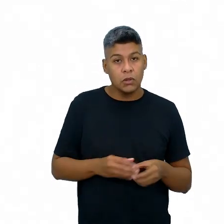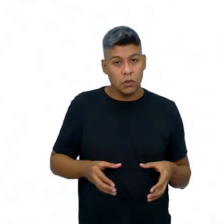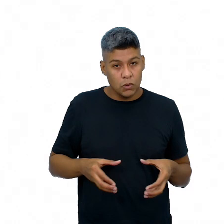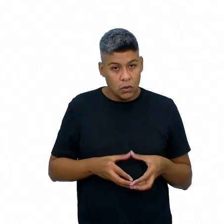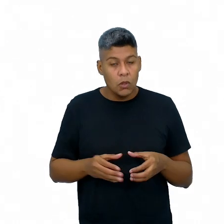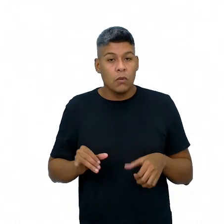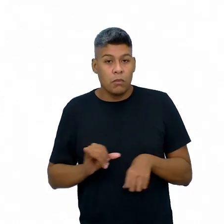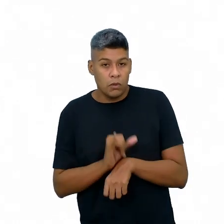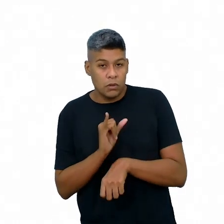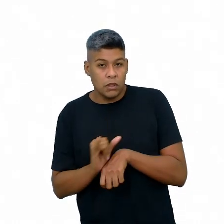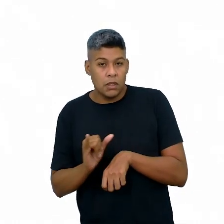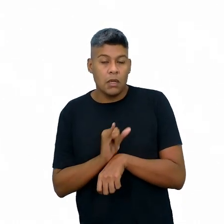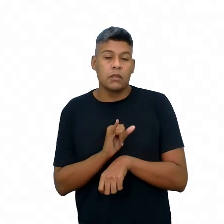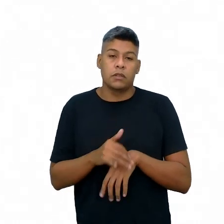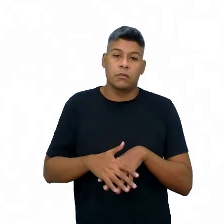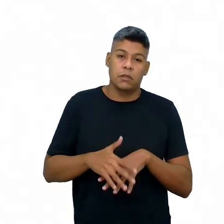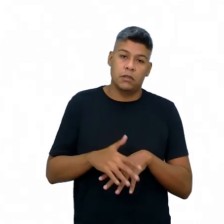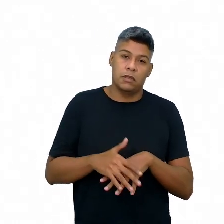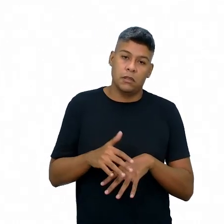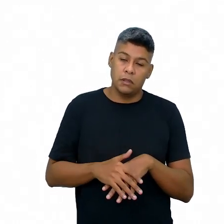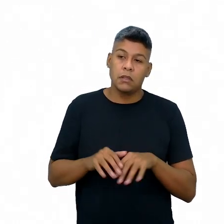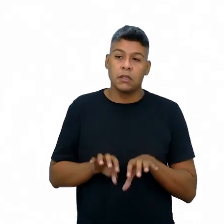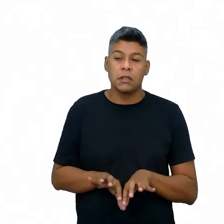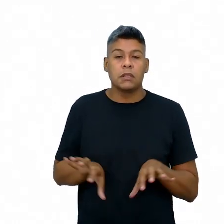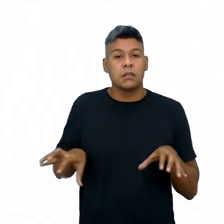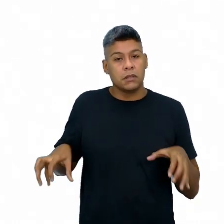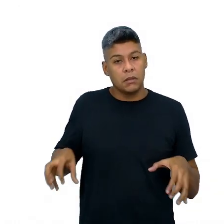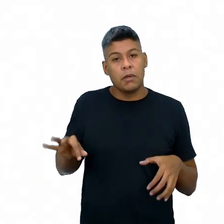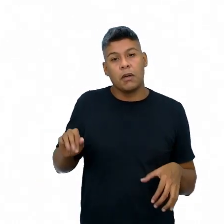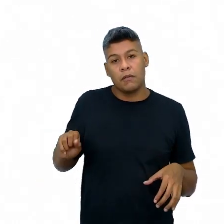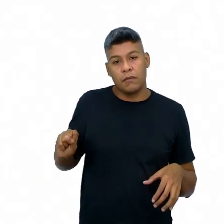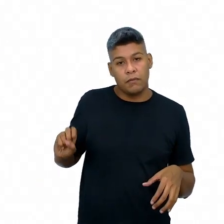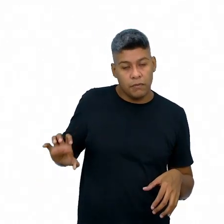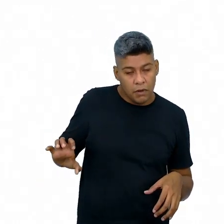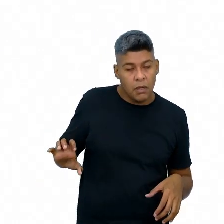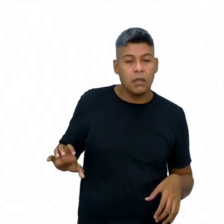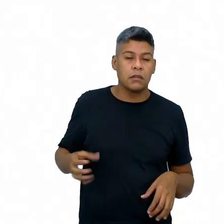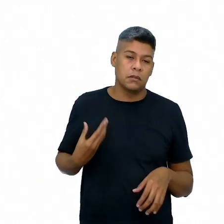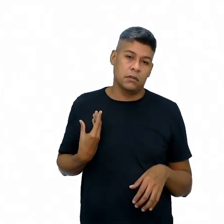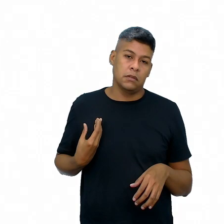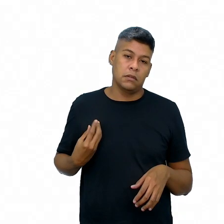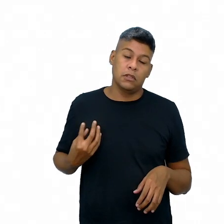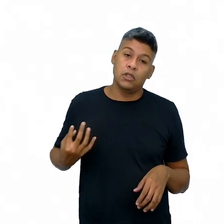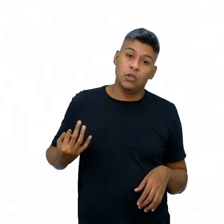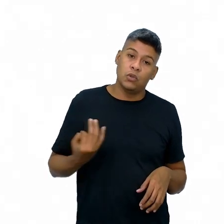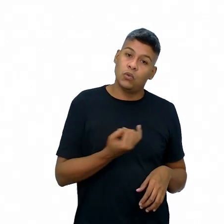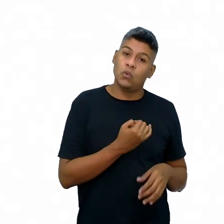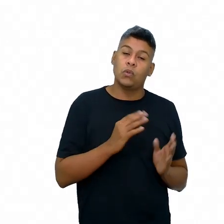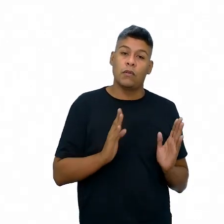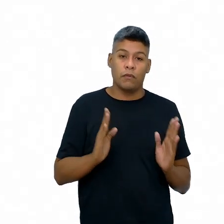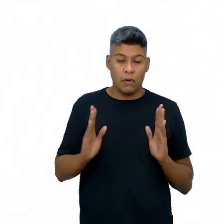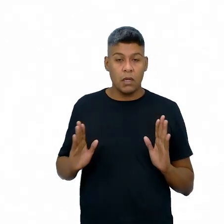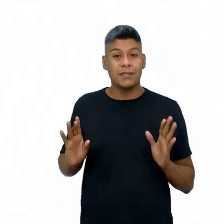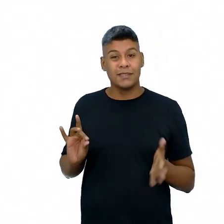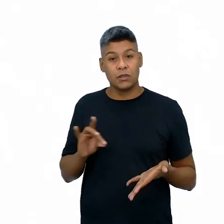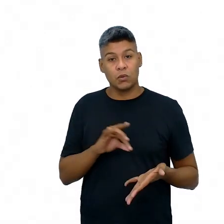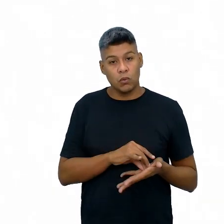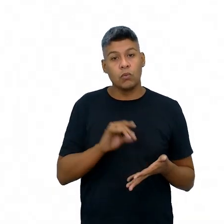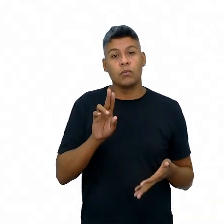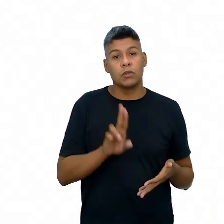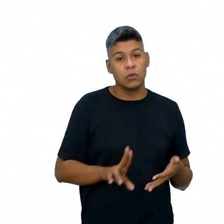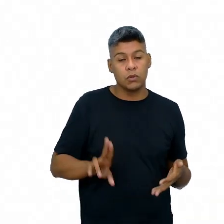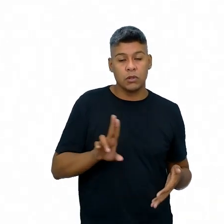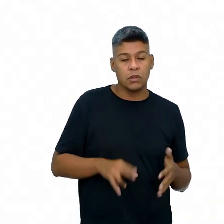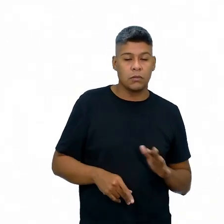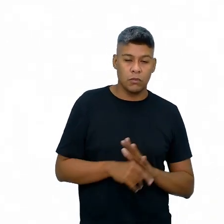conjunto modelagem matemática, separar por fases e cumprir todas essas fases, para que possamos utilizar